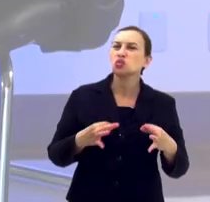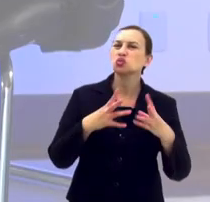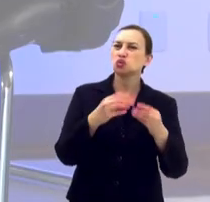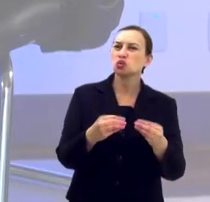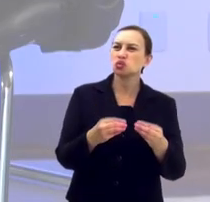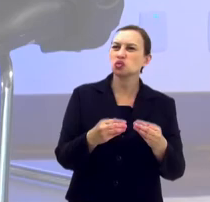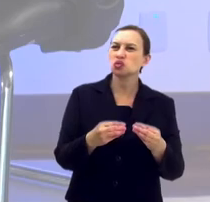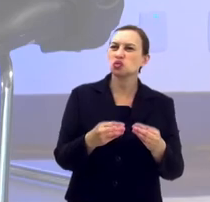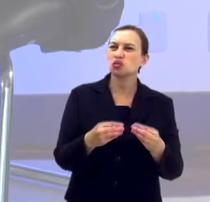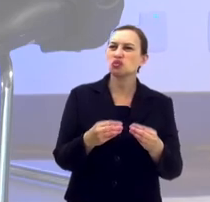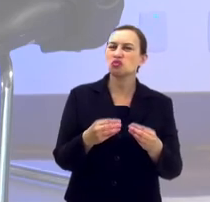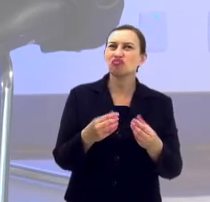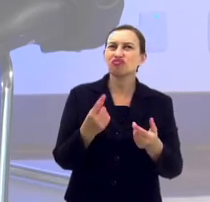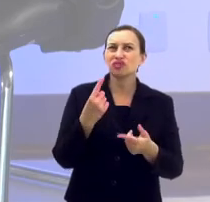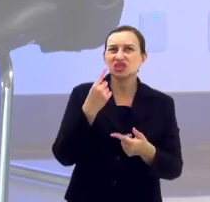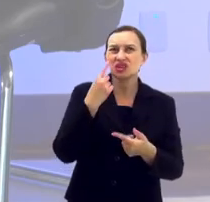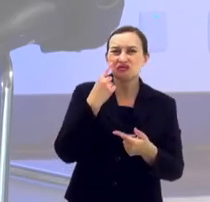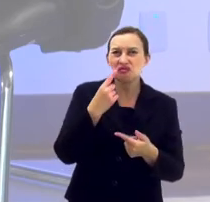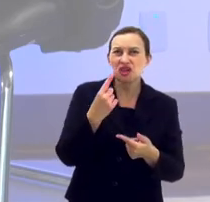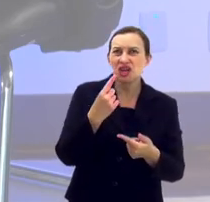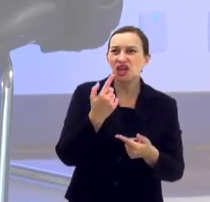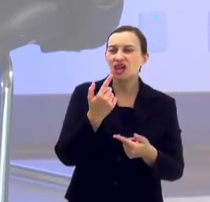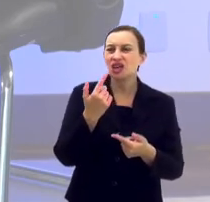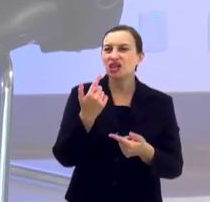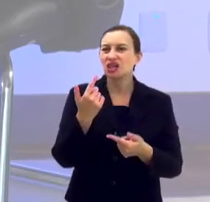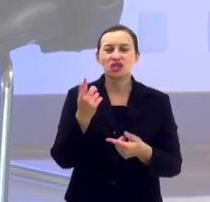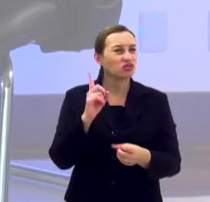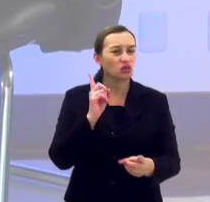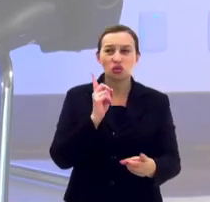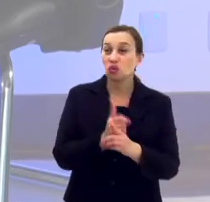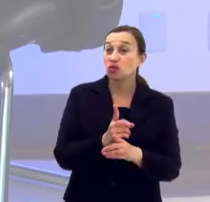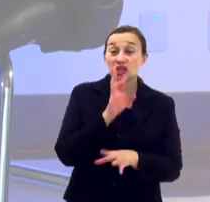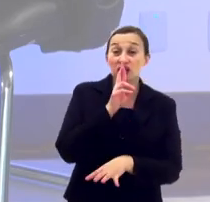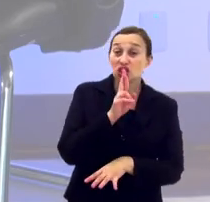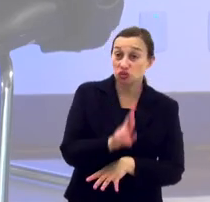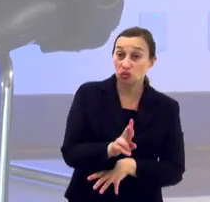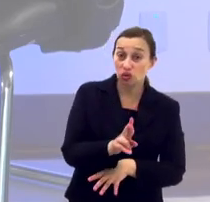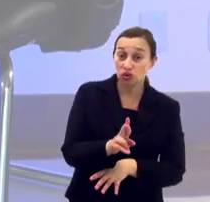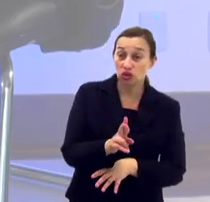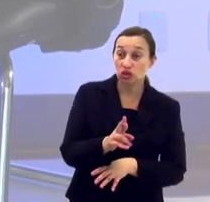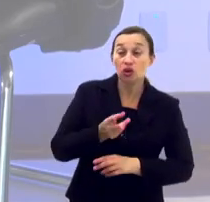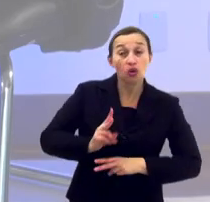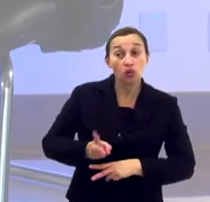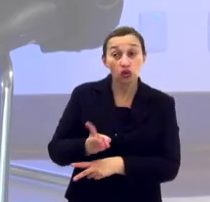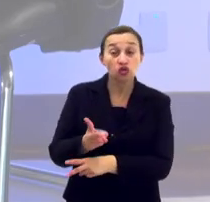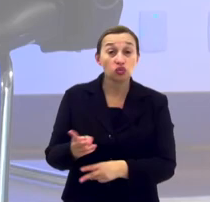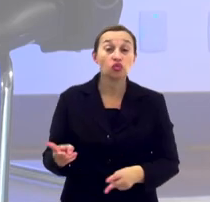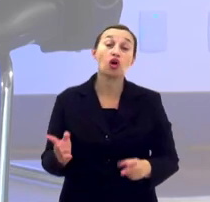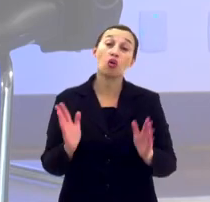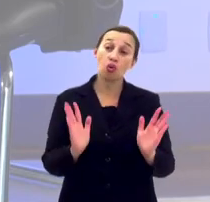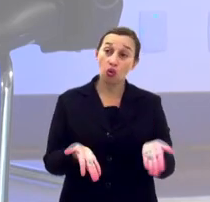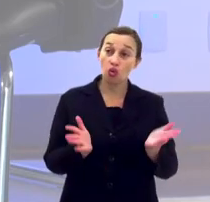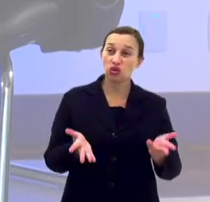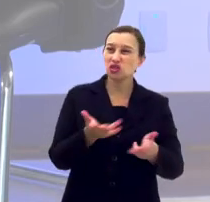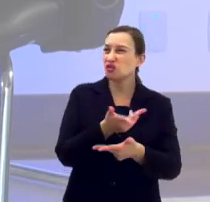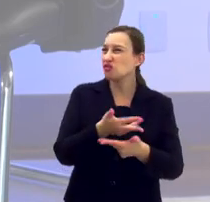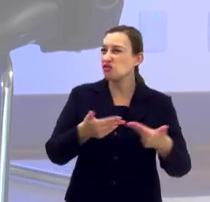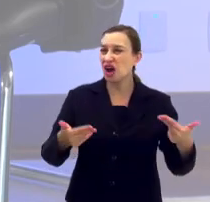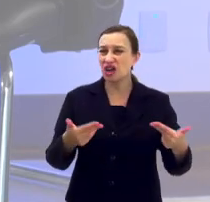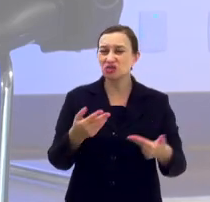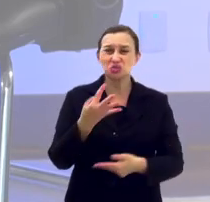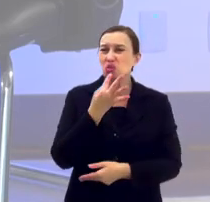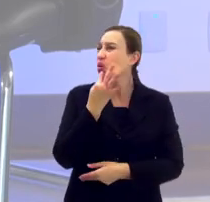remexe e você vai ter Foi uma resposta. A assistindo. resposta é o que nós temos hoje. O antissemitismo continua hoje. Sim. Hoje continua.